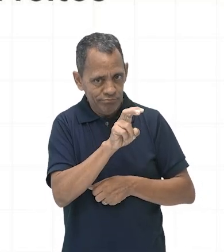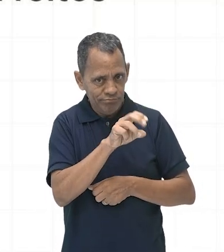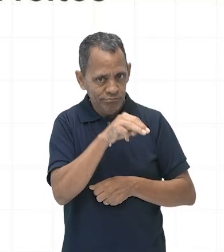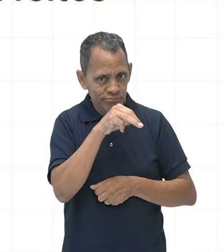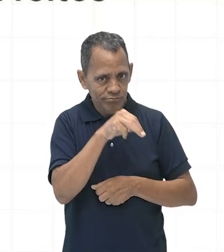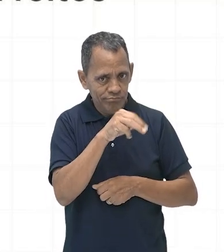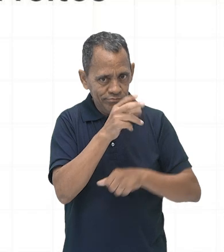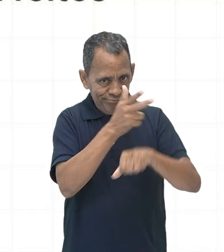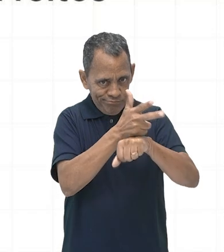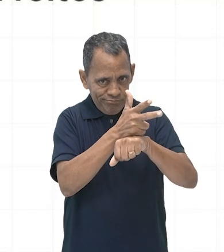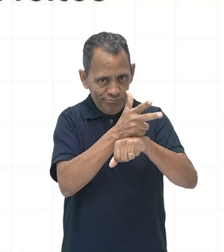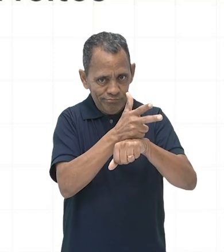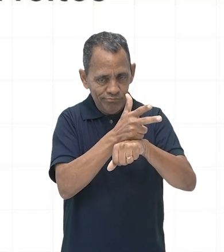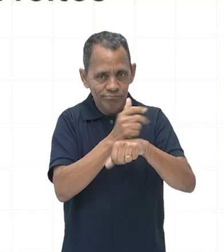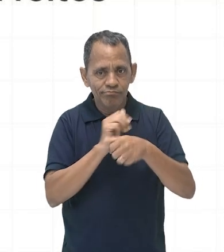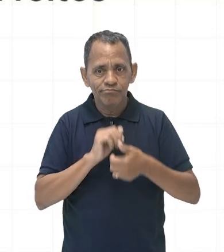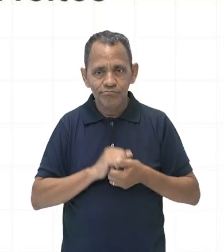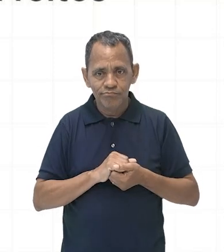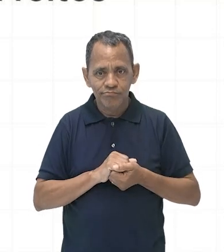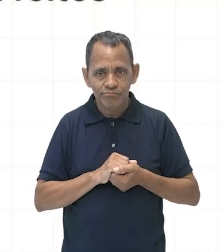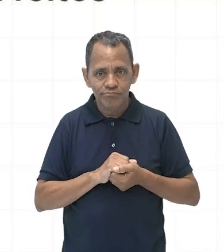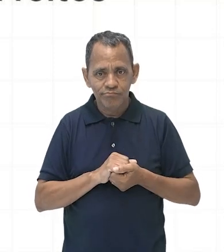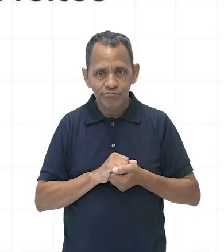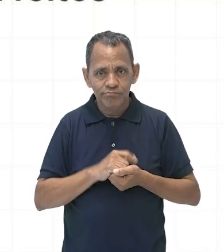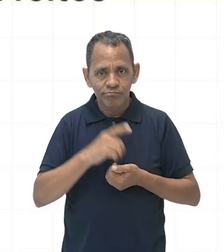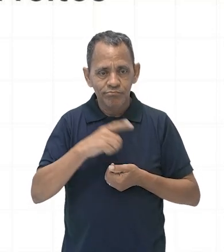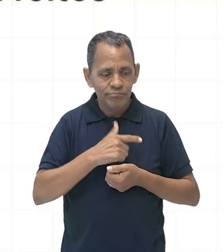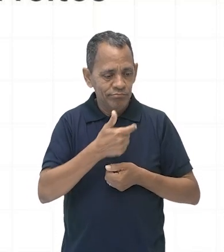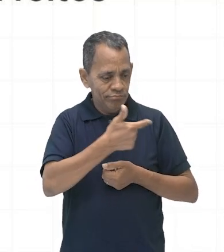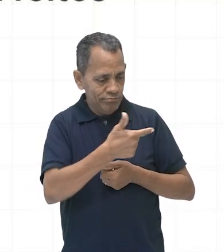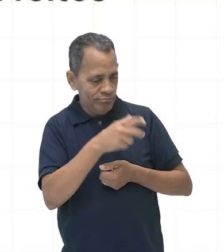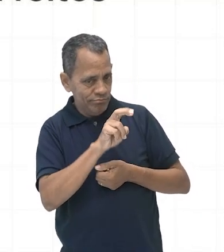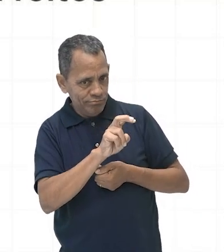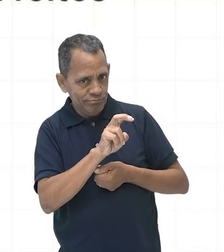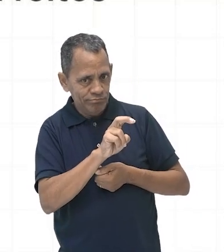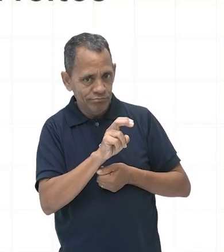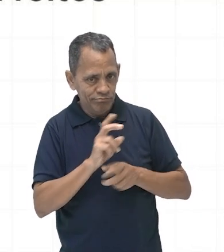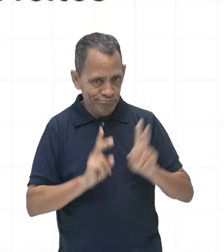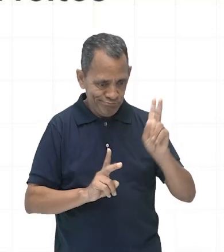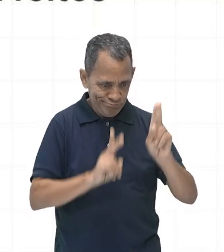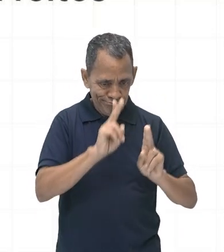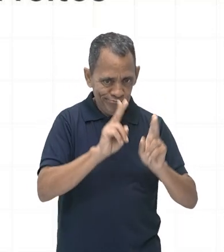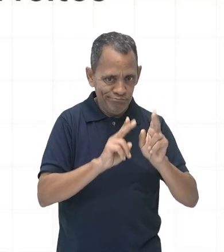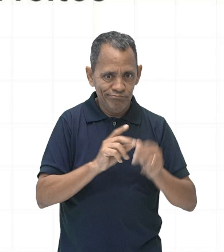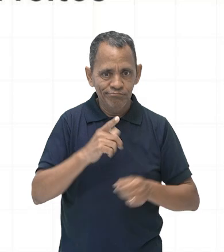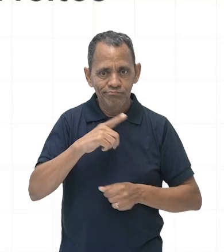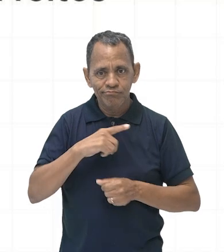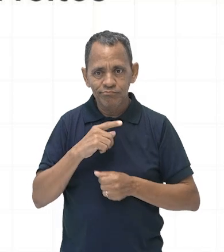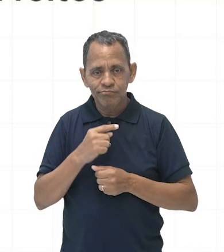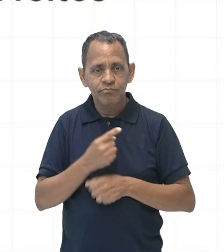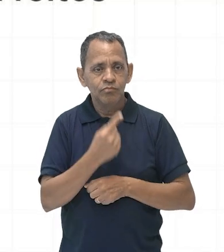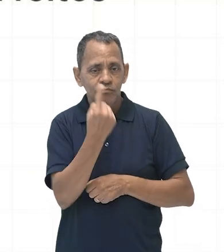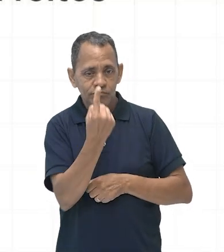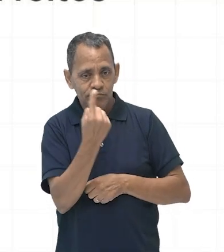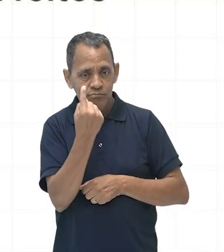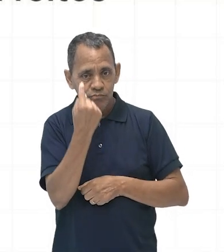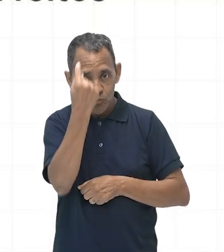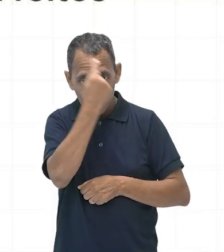vídeo com 15 minutos. Ele tinha 25 cortes e gastou 1 hora e 15